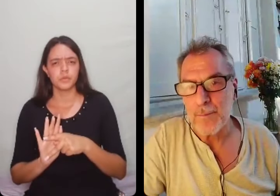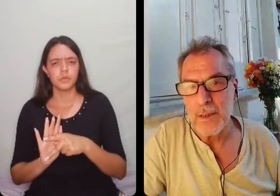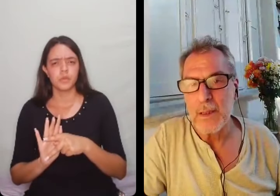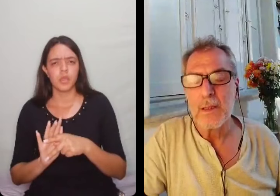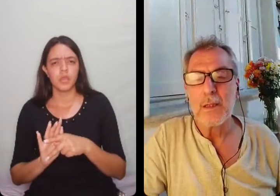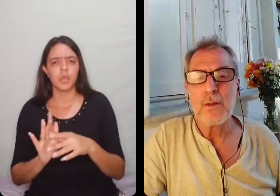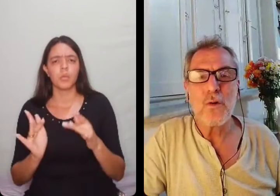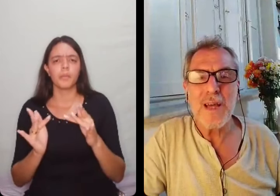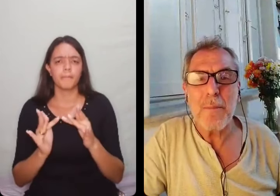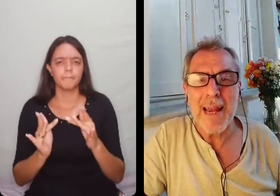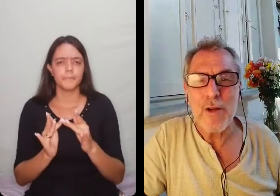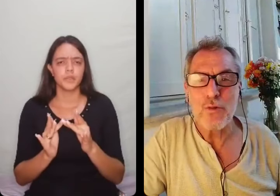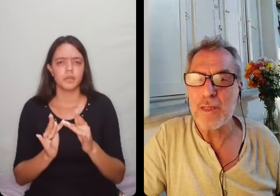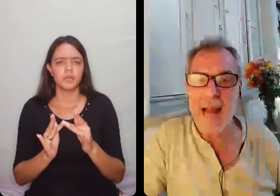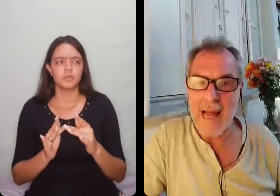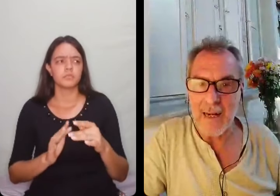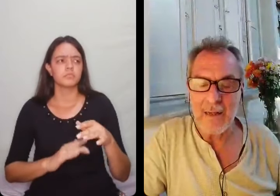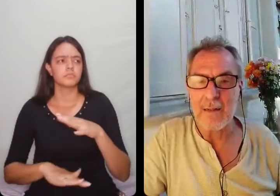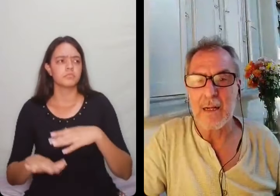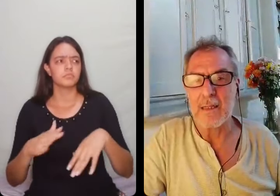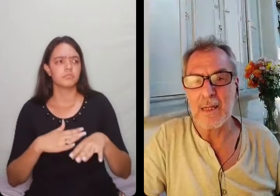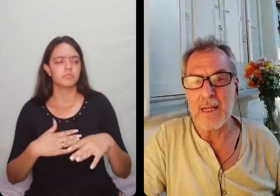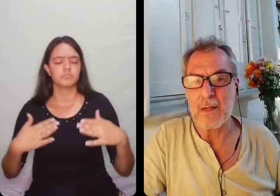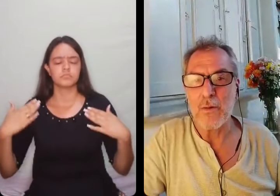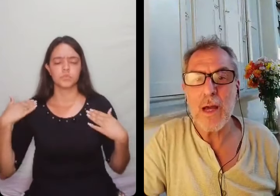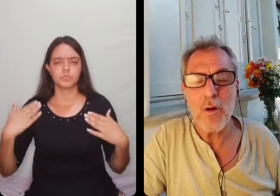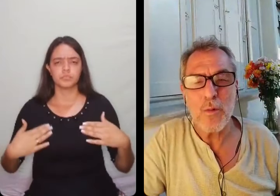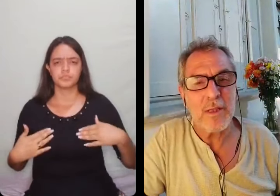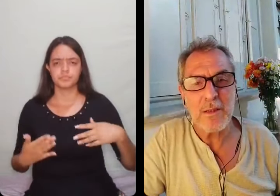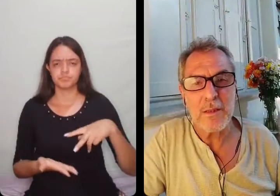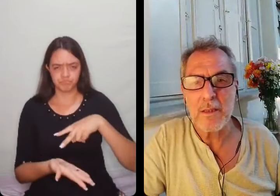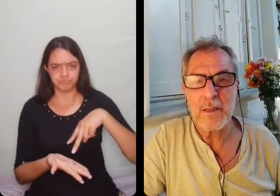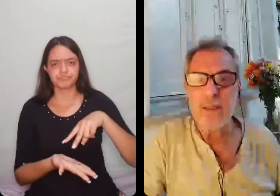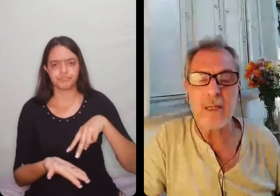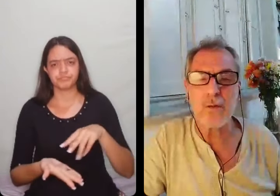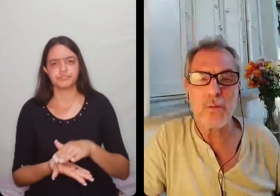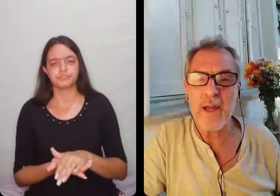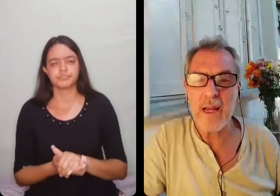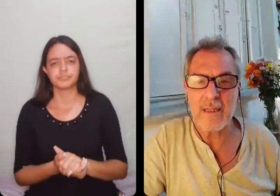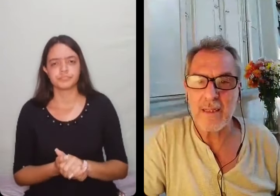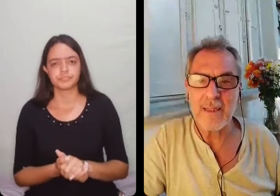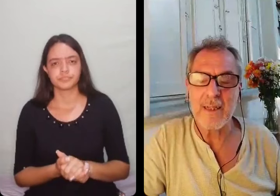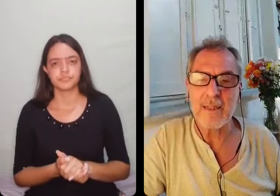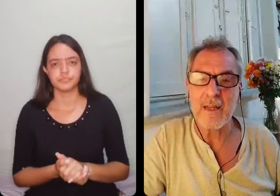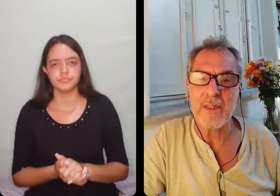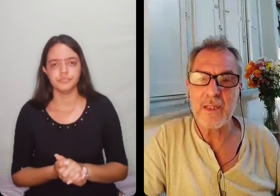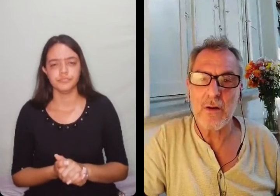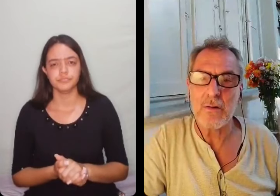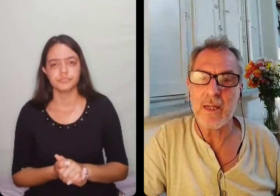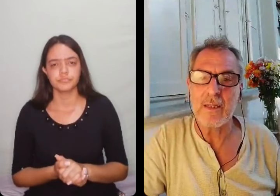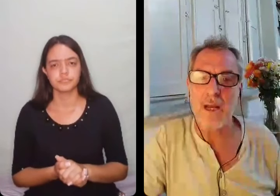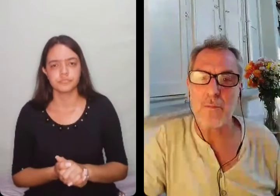Não é para ilustrar a trilha, não é como essas novelas na televisão que entra a